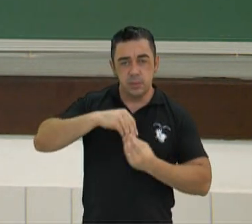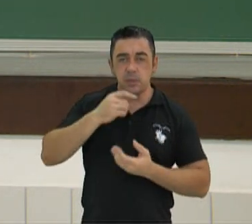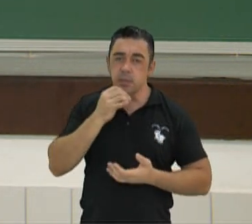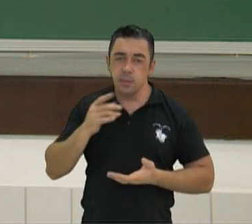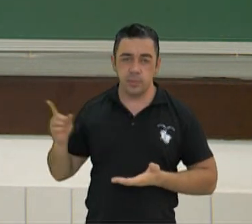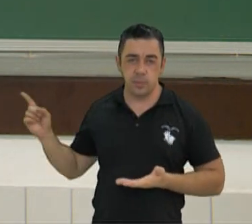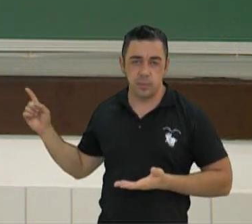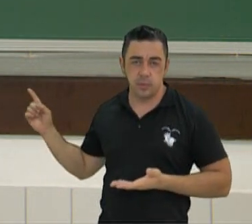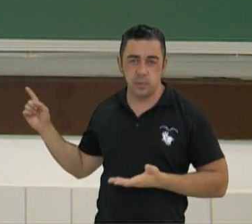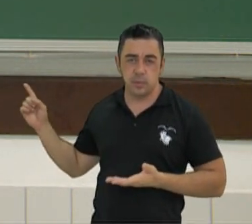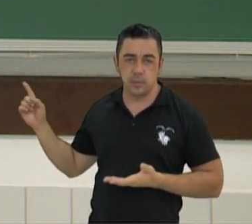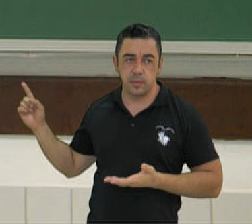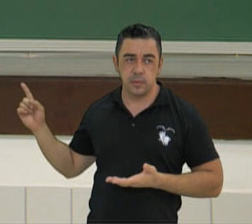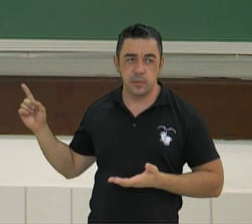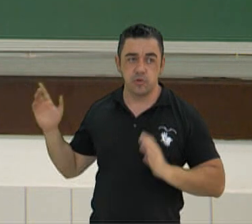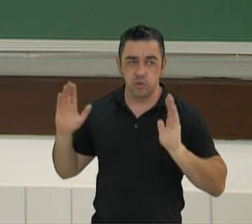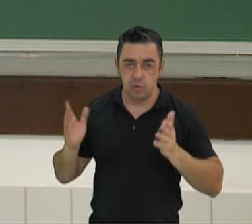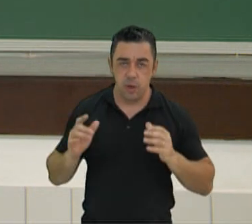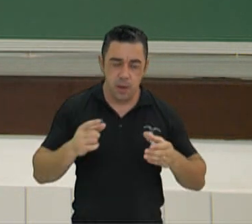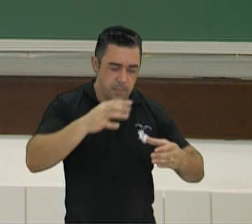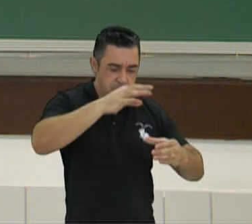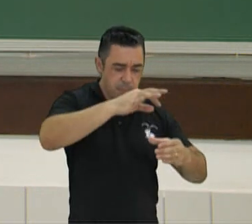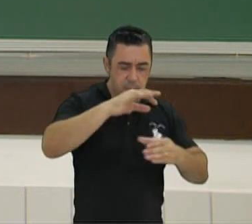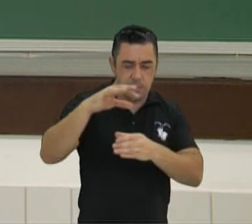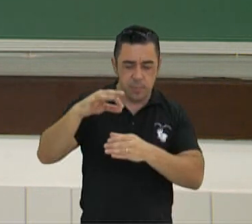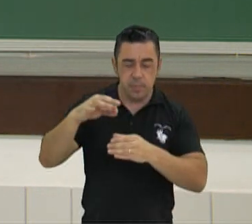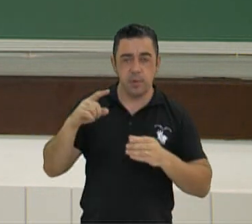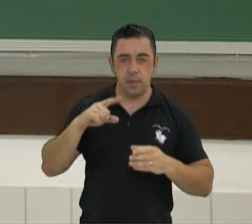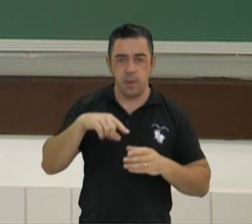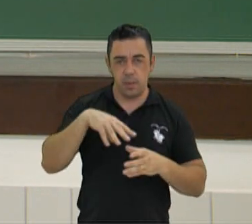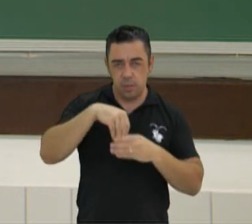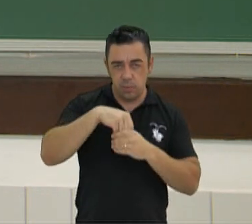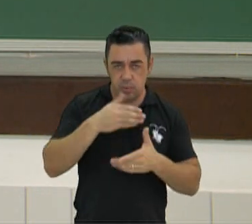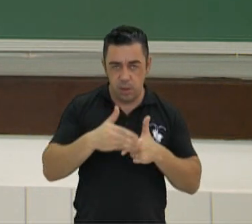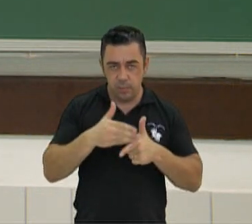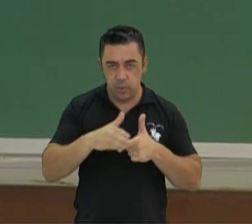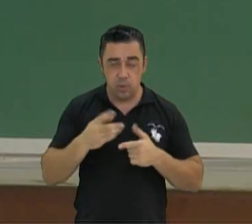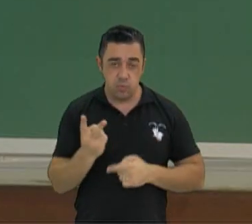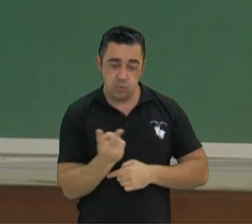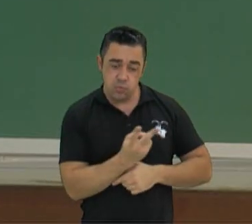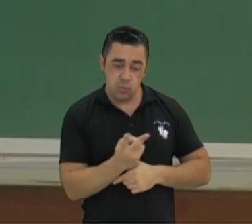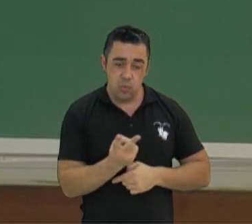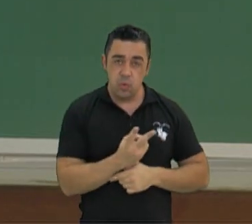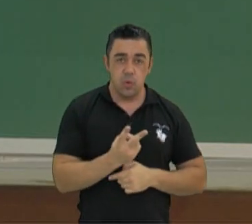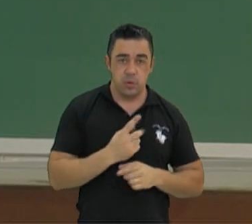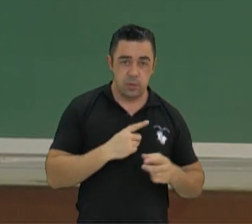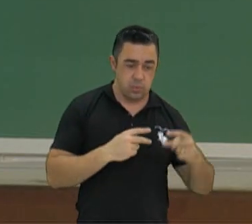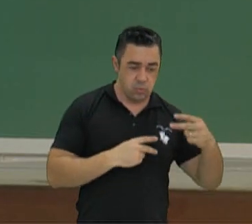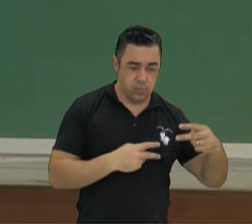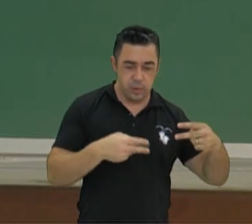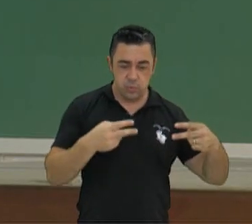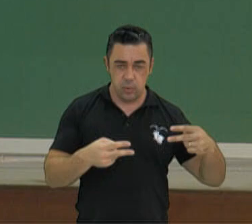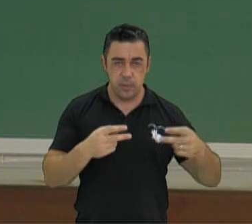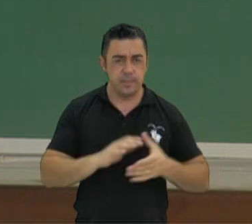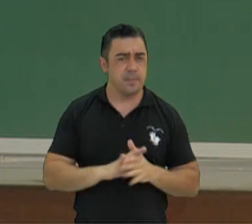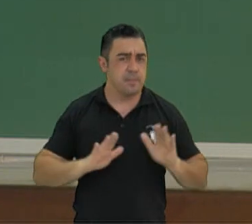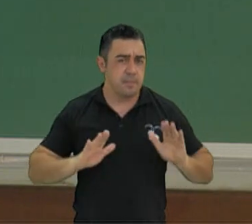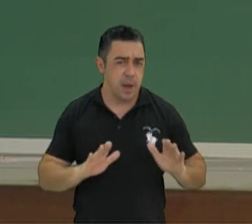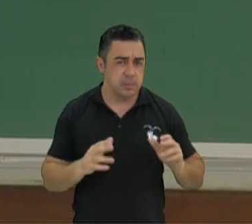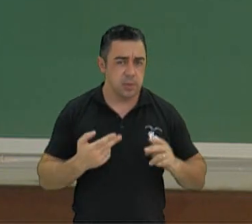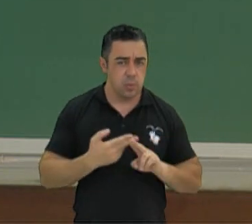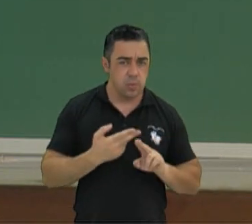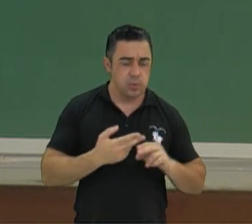nós temos. Sintetizei lá no laboratório 2 substâncias que deveriam ter duplas ligações. Só que eu usei